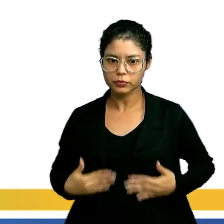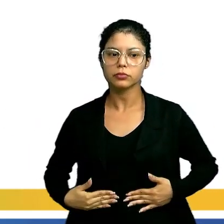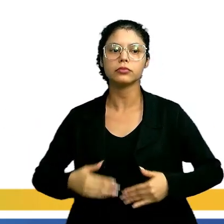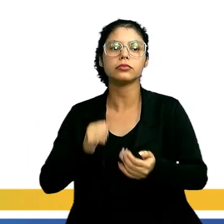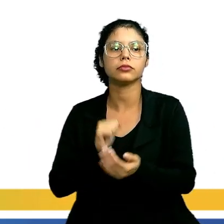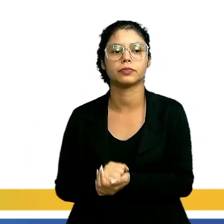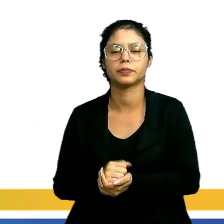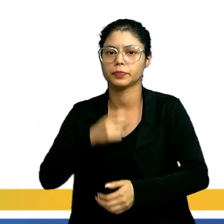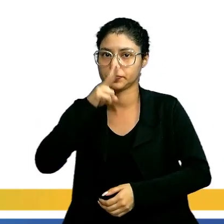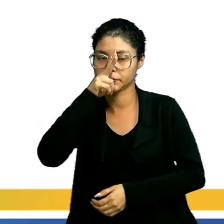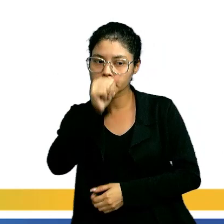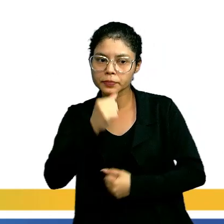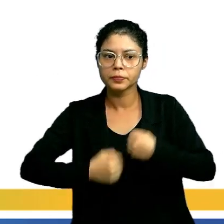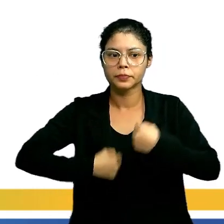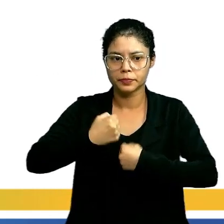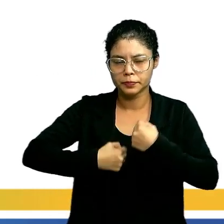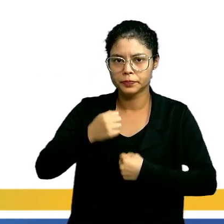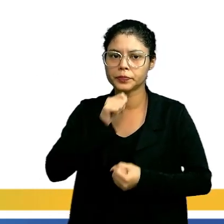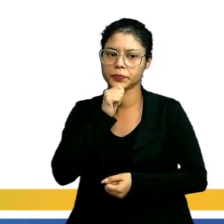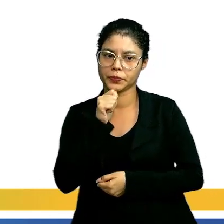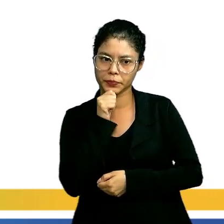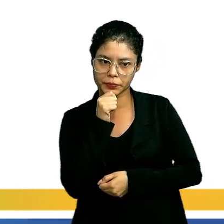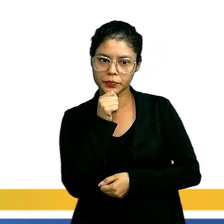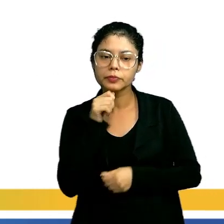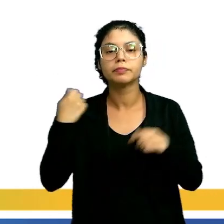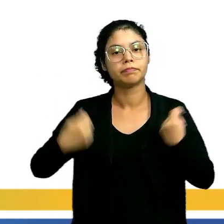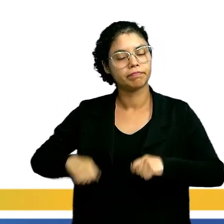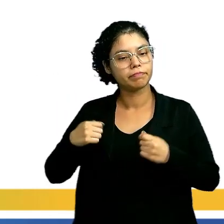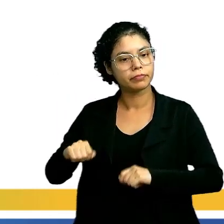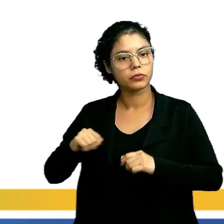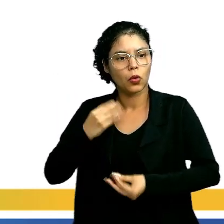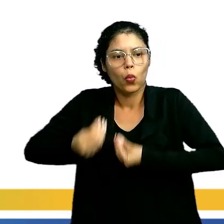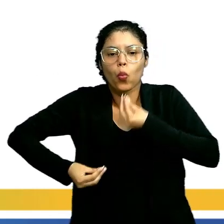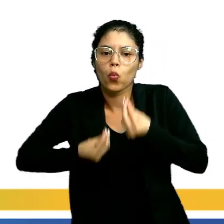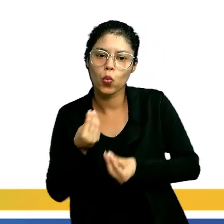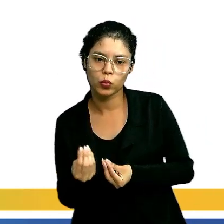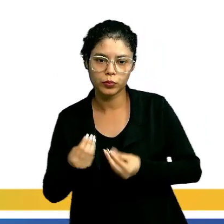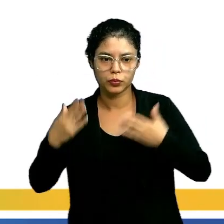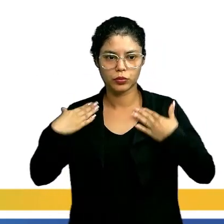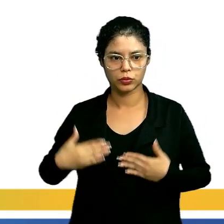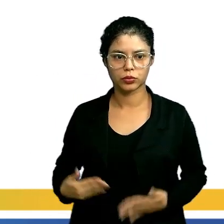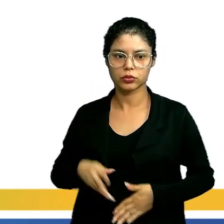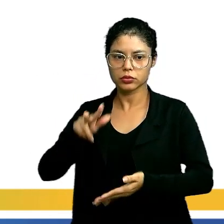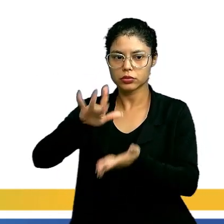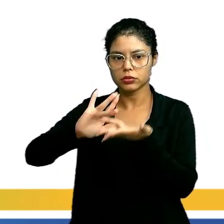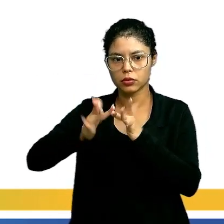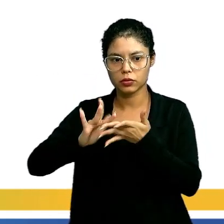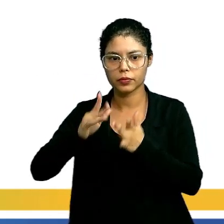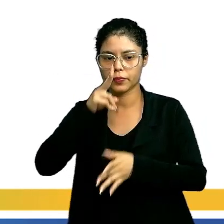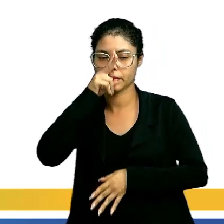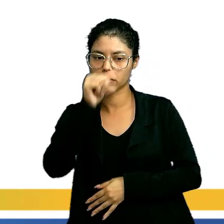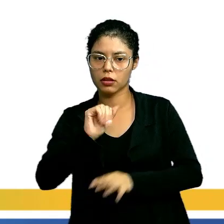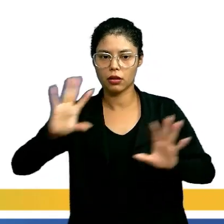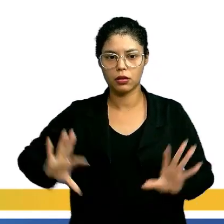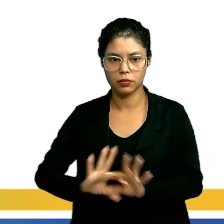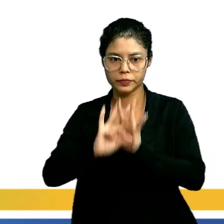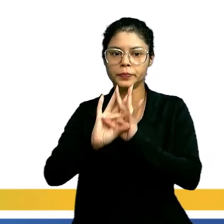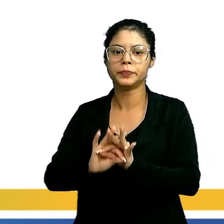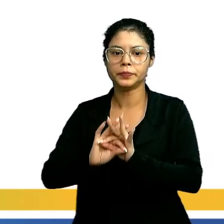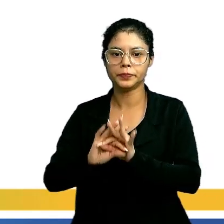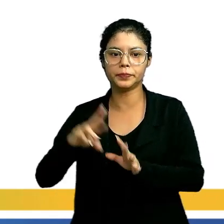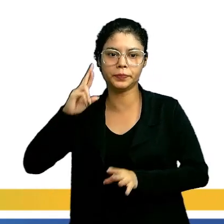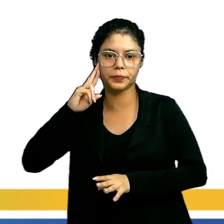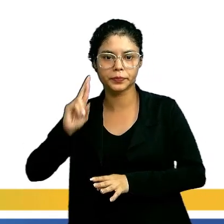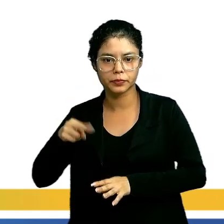corpos. A força de atrito ela depende da natureza da superfície dos corpos em contato e da força de reação